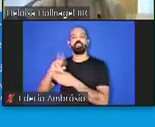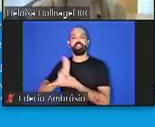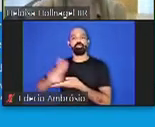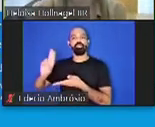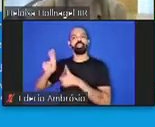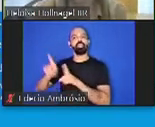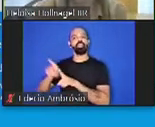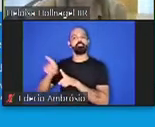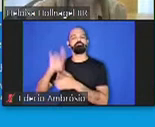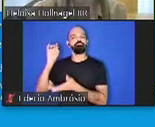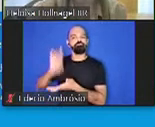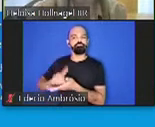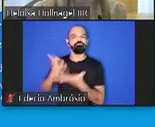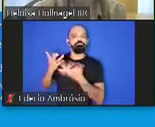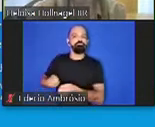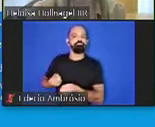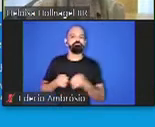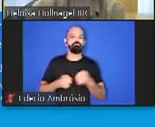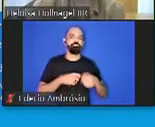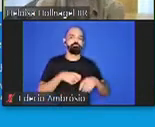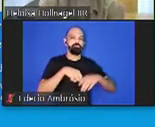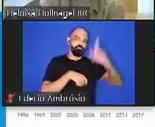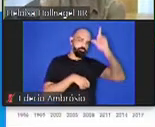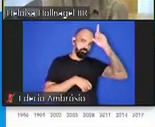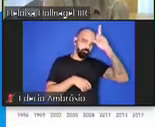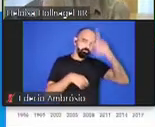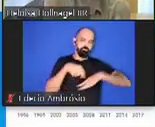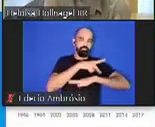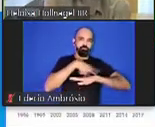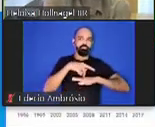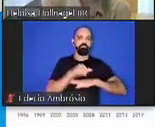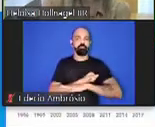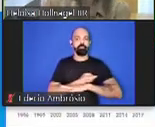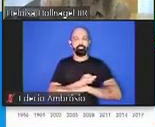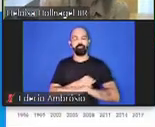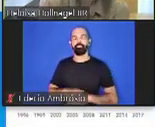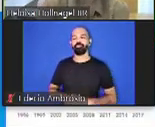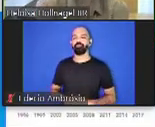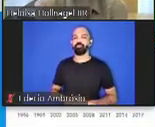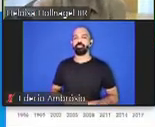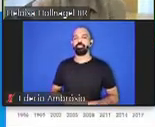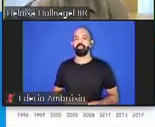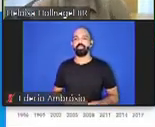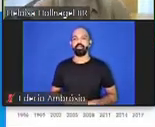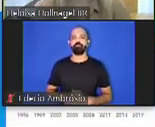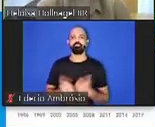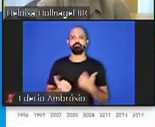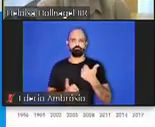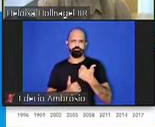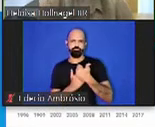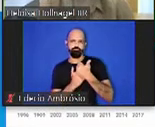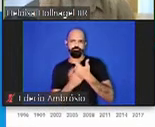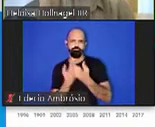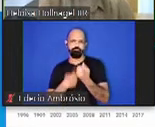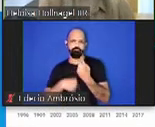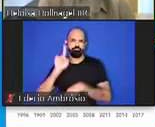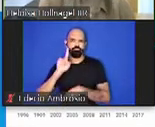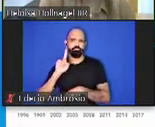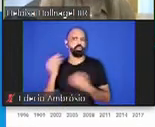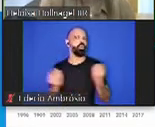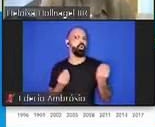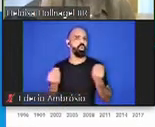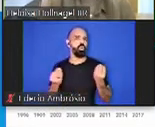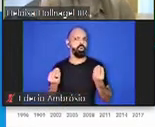Alemanha como seu país estratégico. O que que faz uma colaboração de sucesso, né?